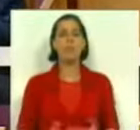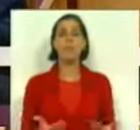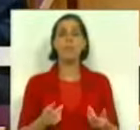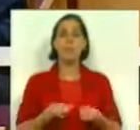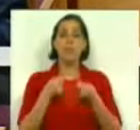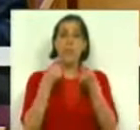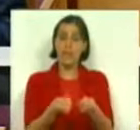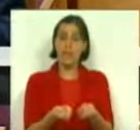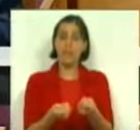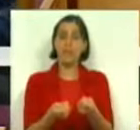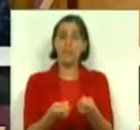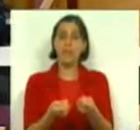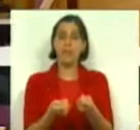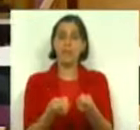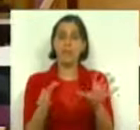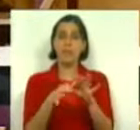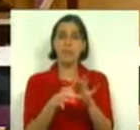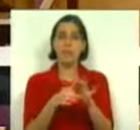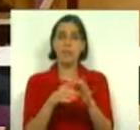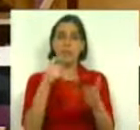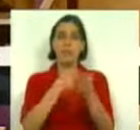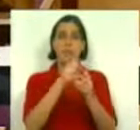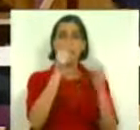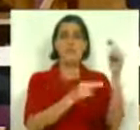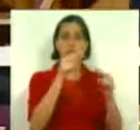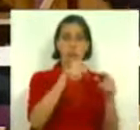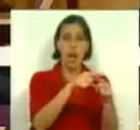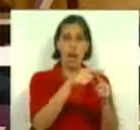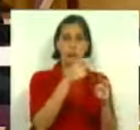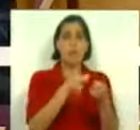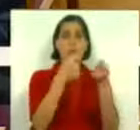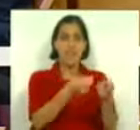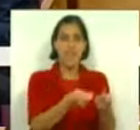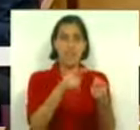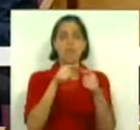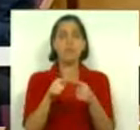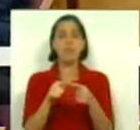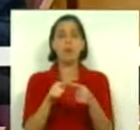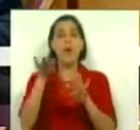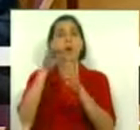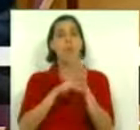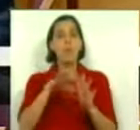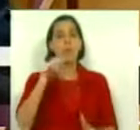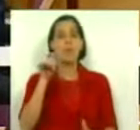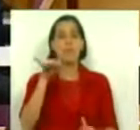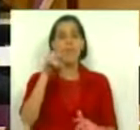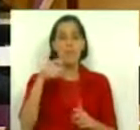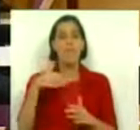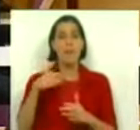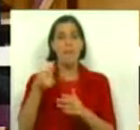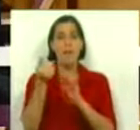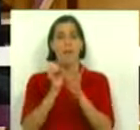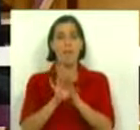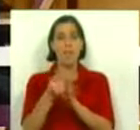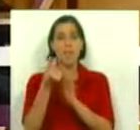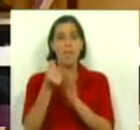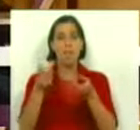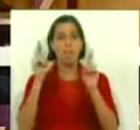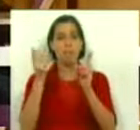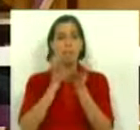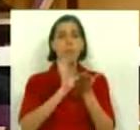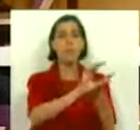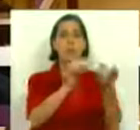um incentivo em termos de tributação fiscal. O programa Jéssica, que vai libertar fundos